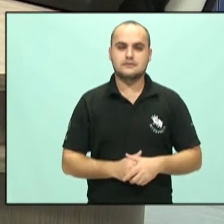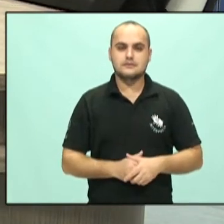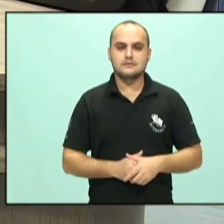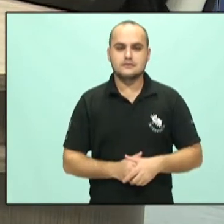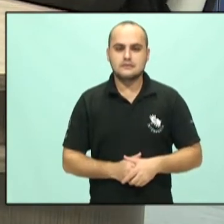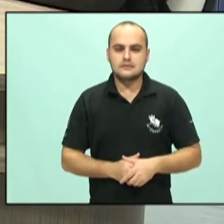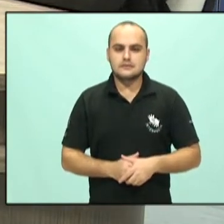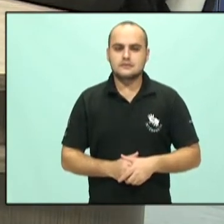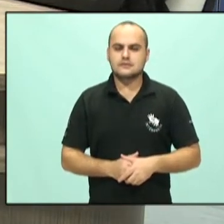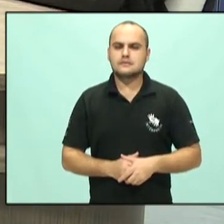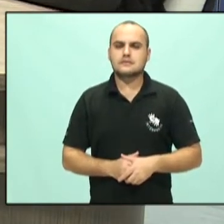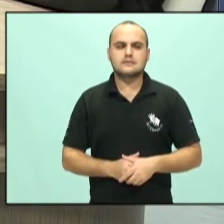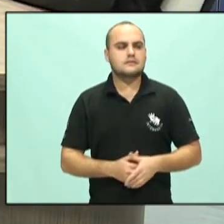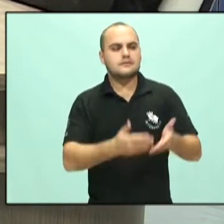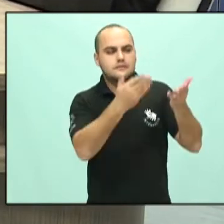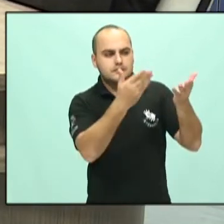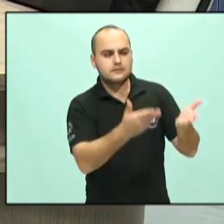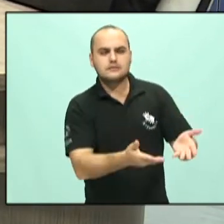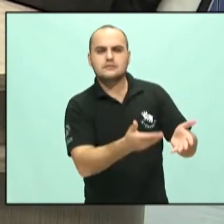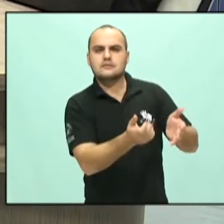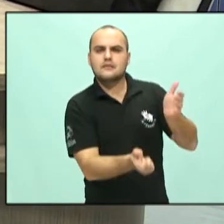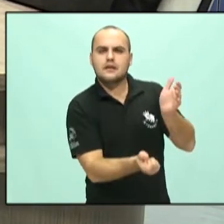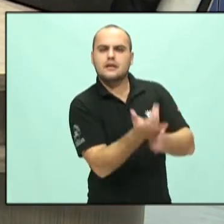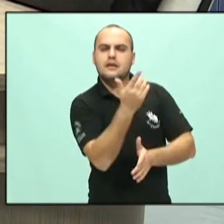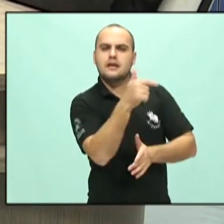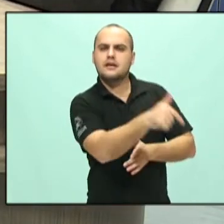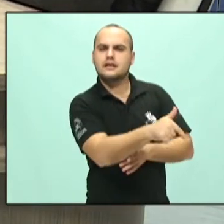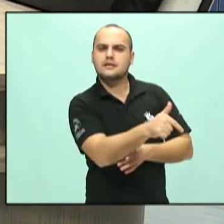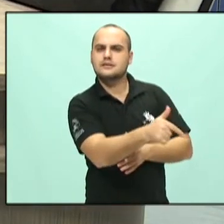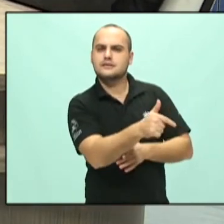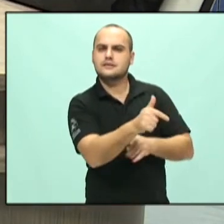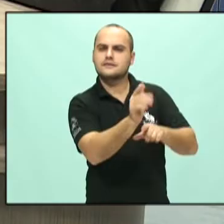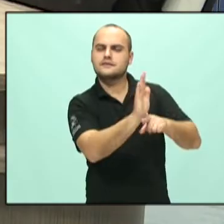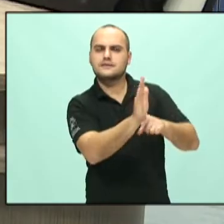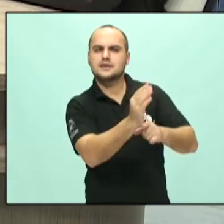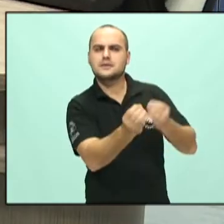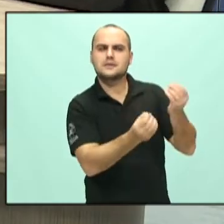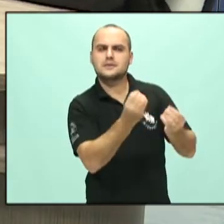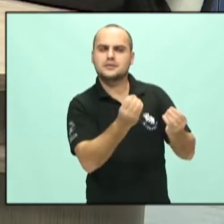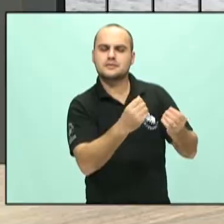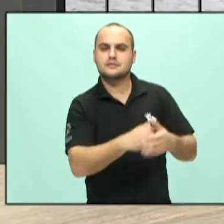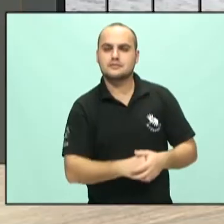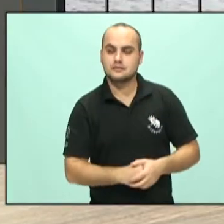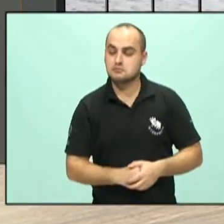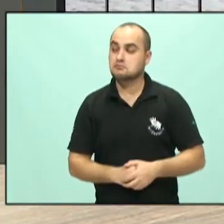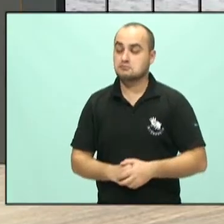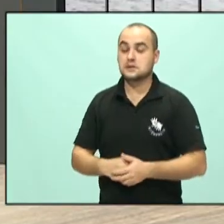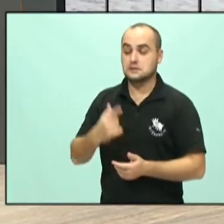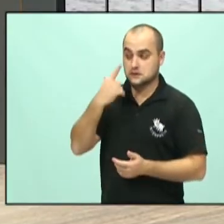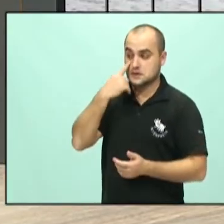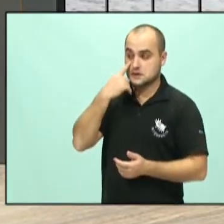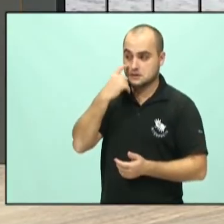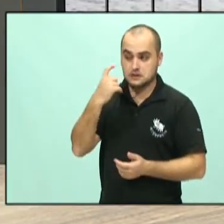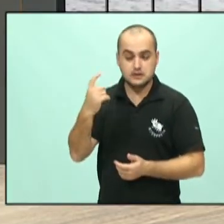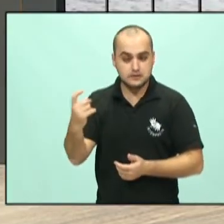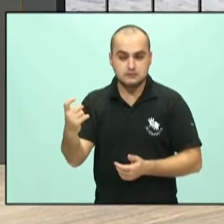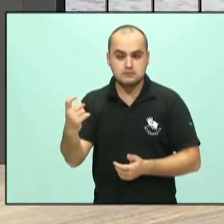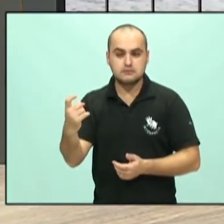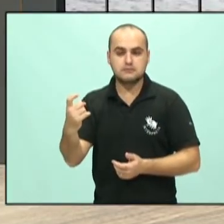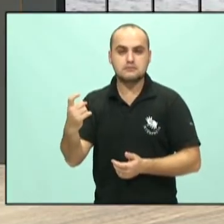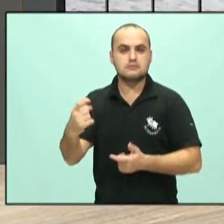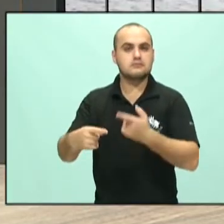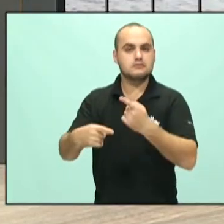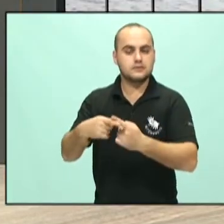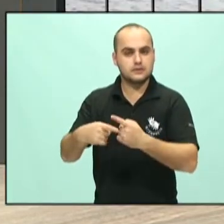Fernanda, como foi a produção do Nos Veremos? Sim, foi bem interessante, assim, porque na verdade o curto